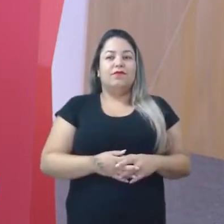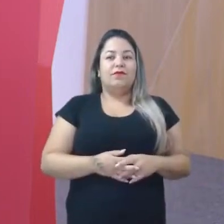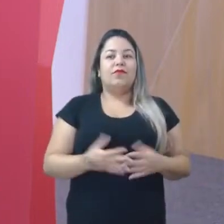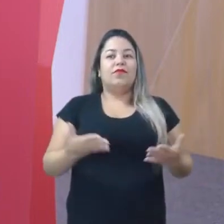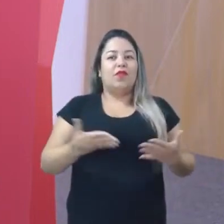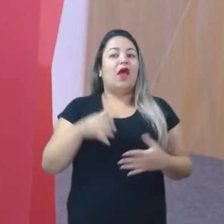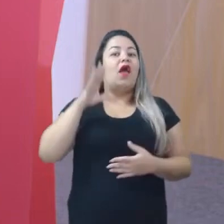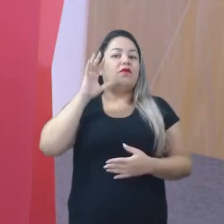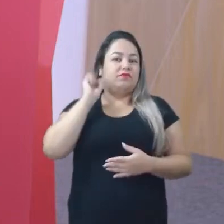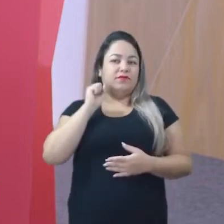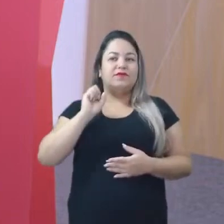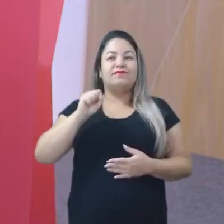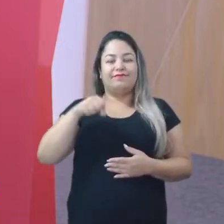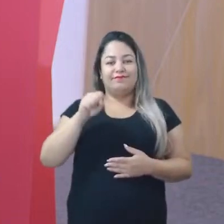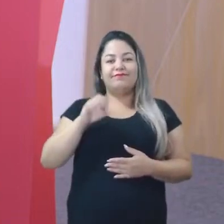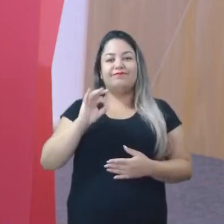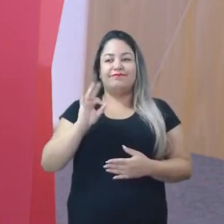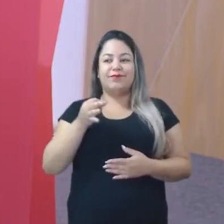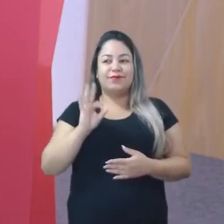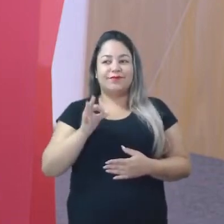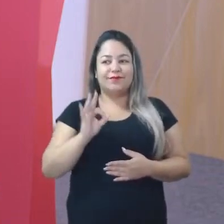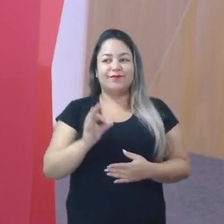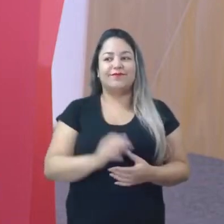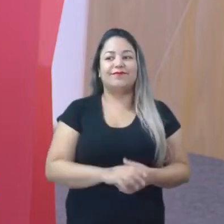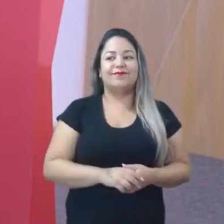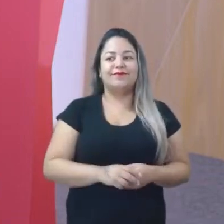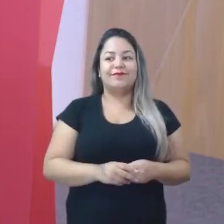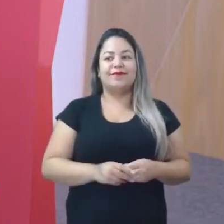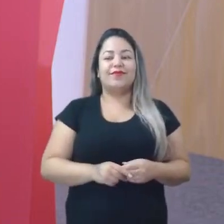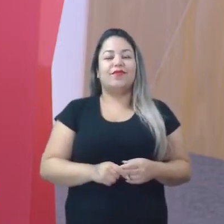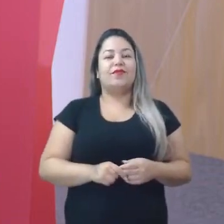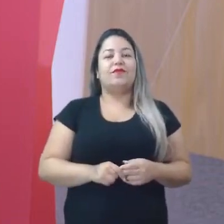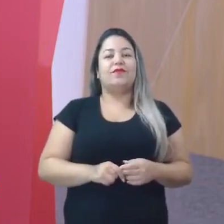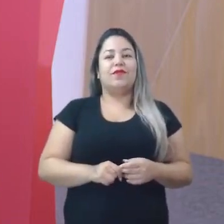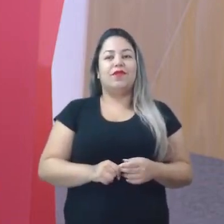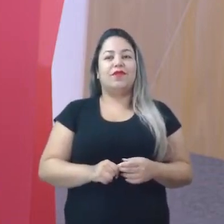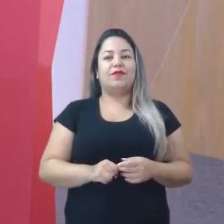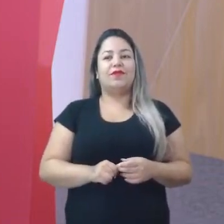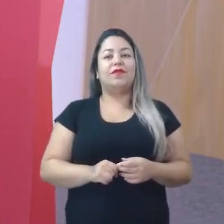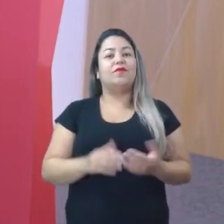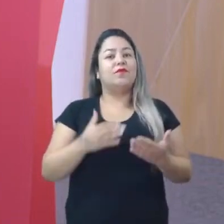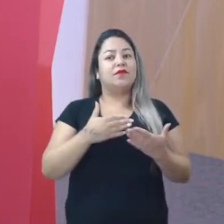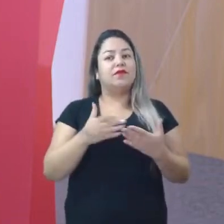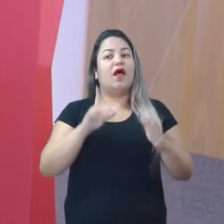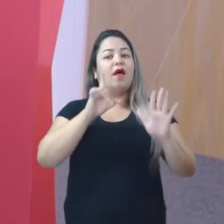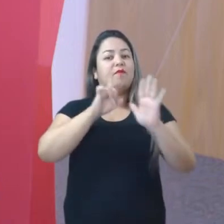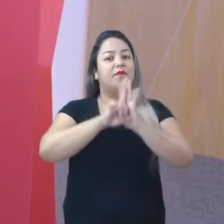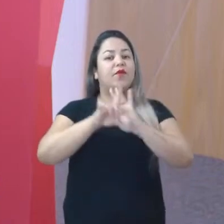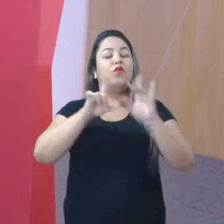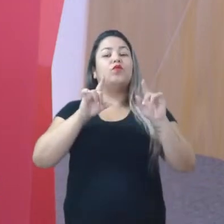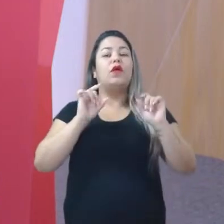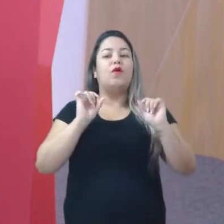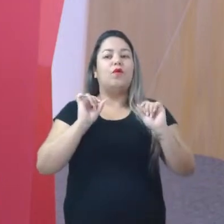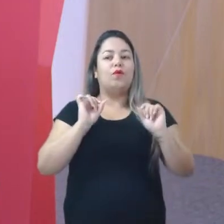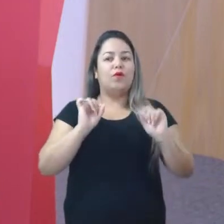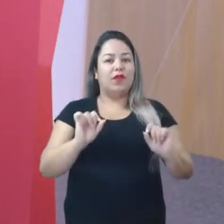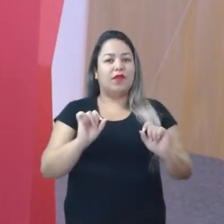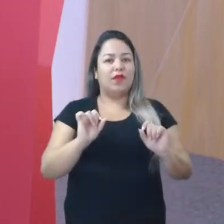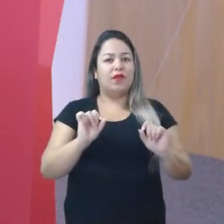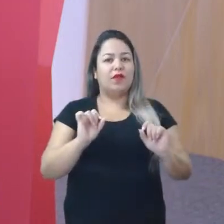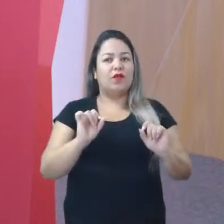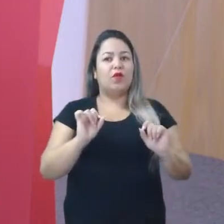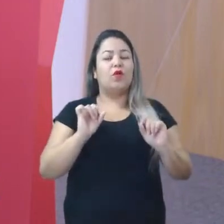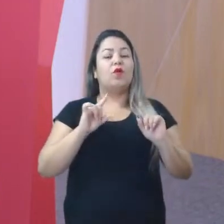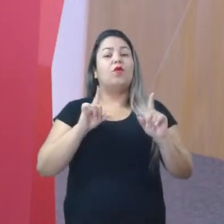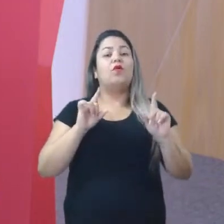Agora eu tô ouvindo vocês. Agora sim. Janaína, queria começar te perguntando quais foram